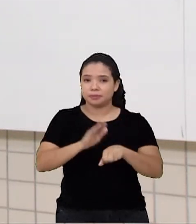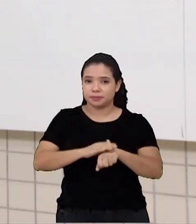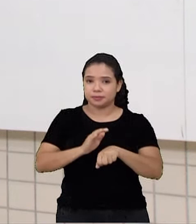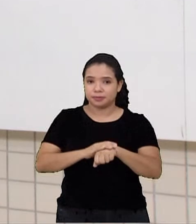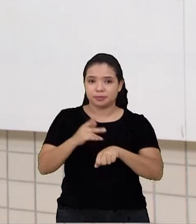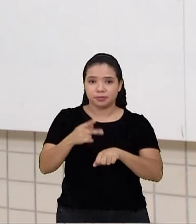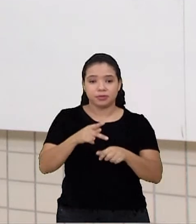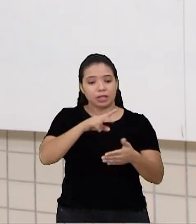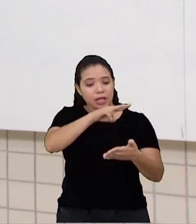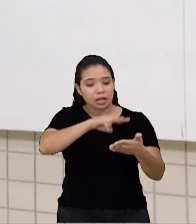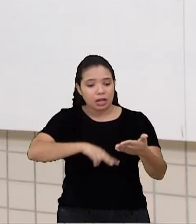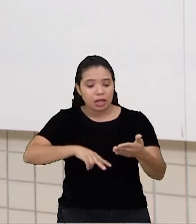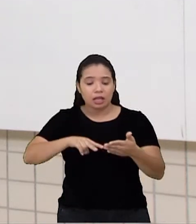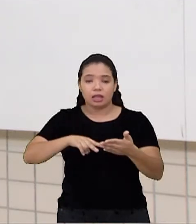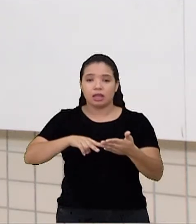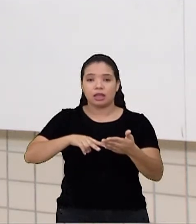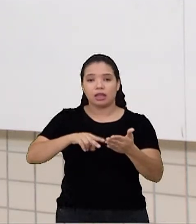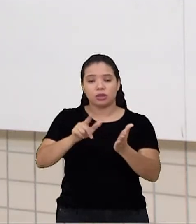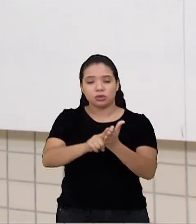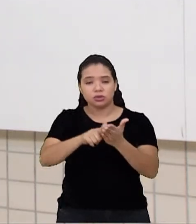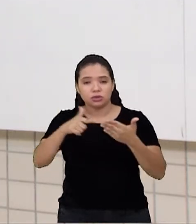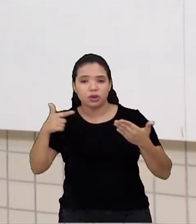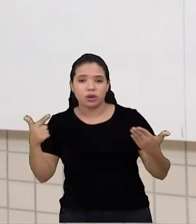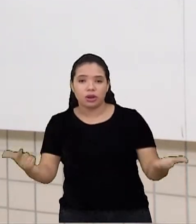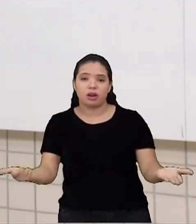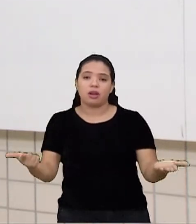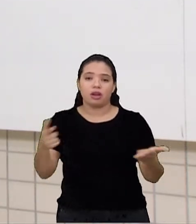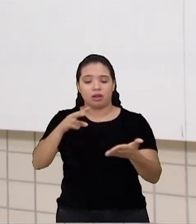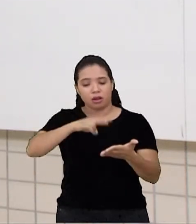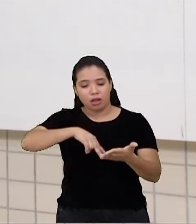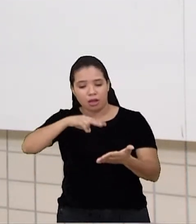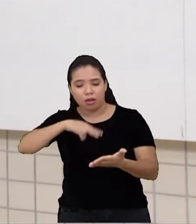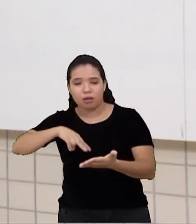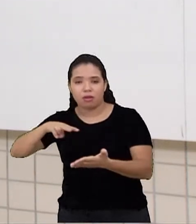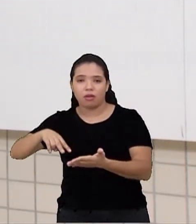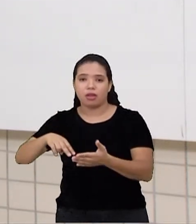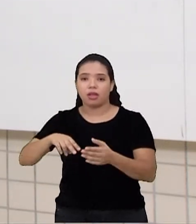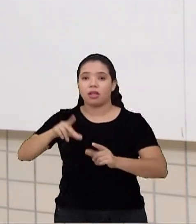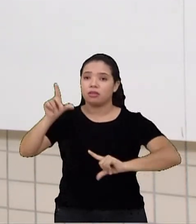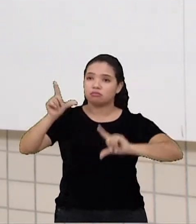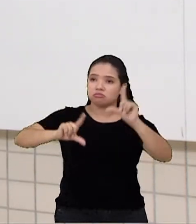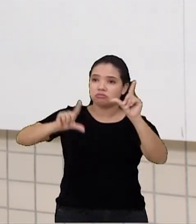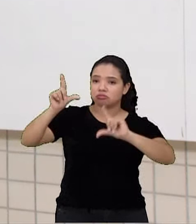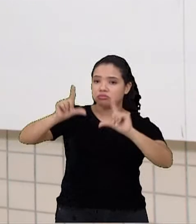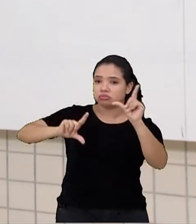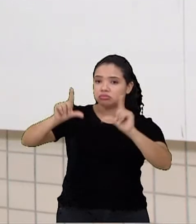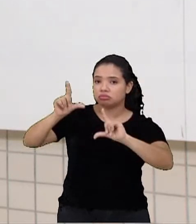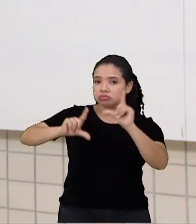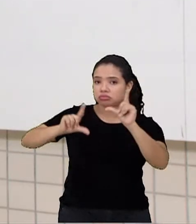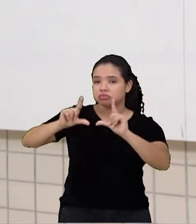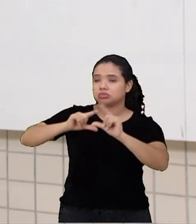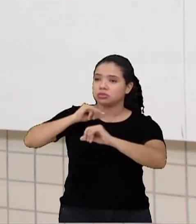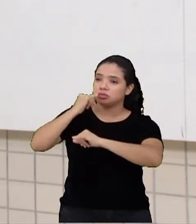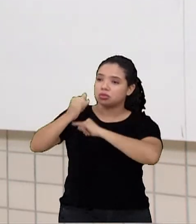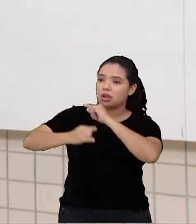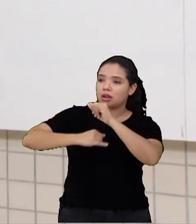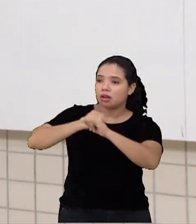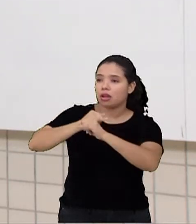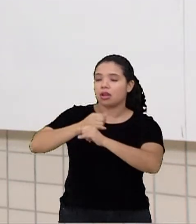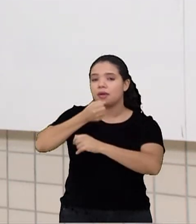ler notícias em jornais, em blogs, assistir documentários, ver